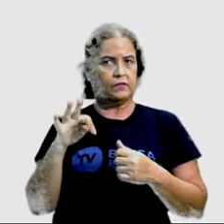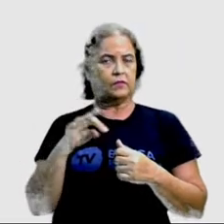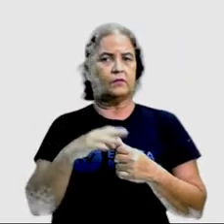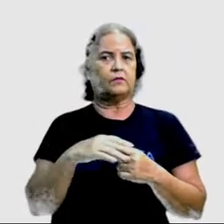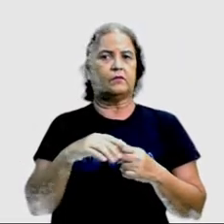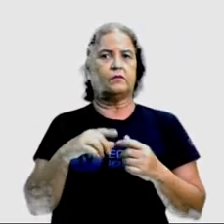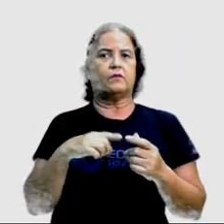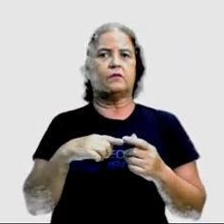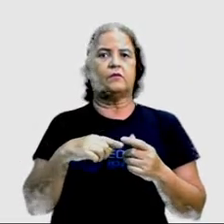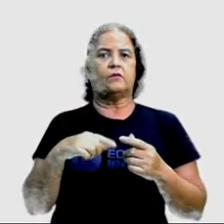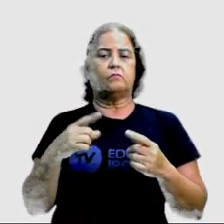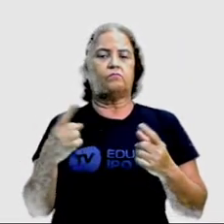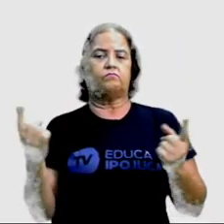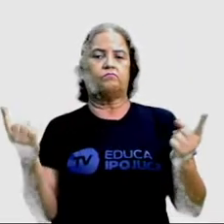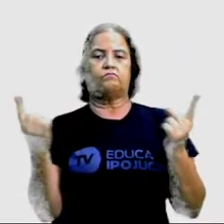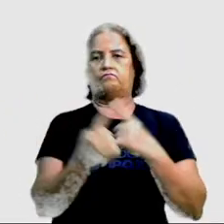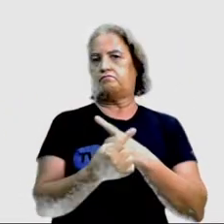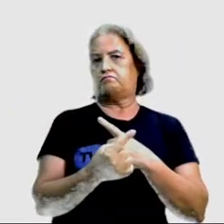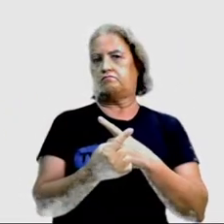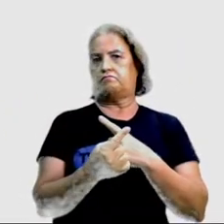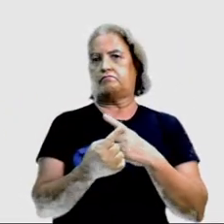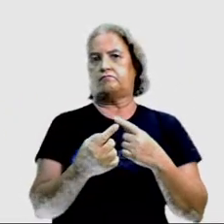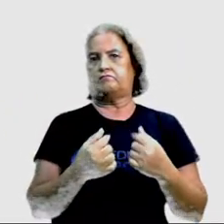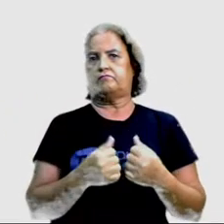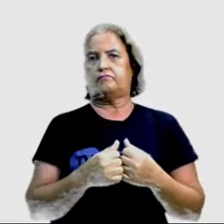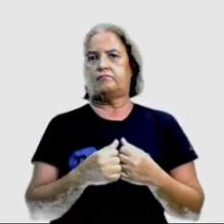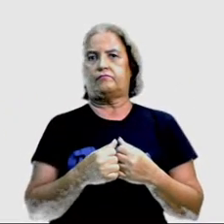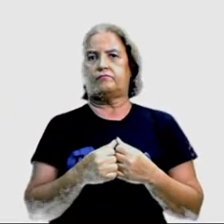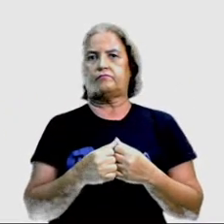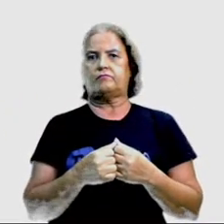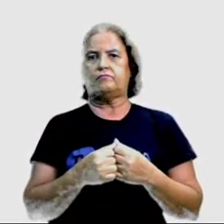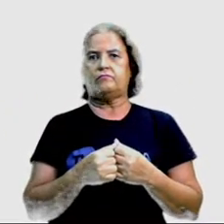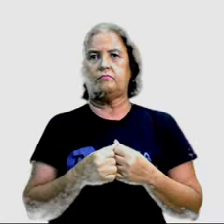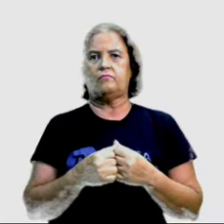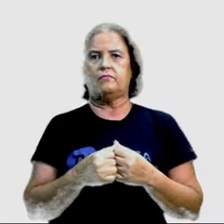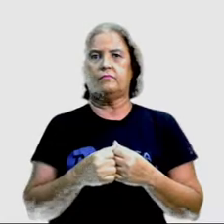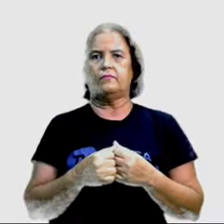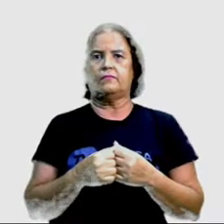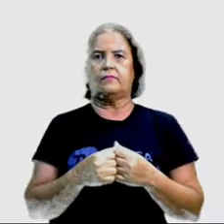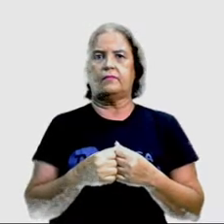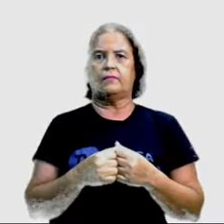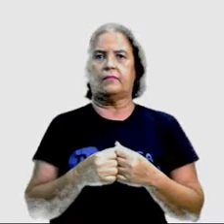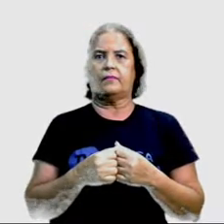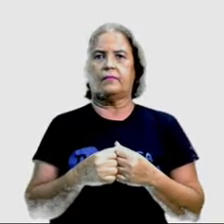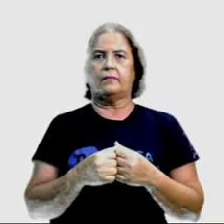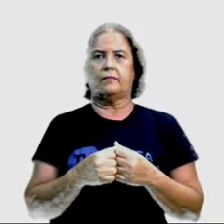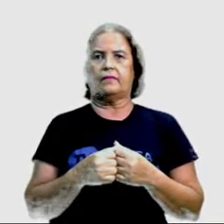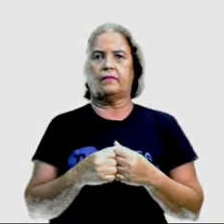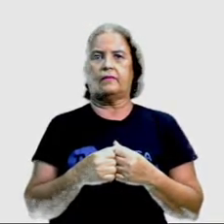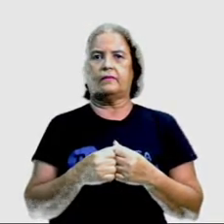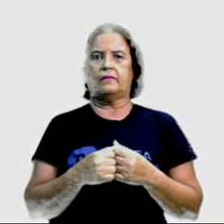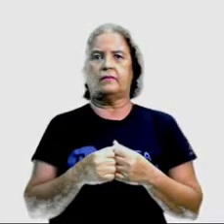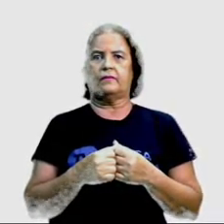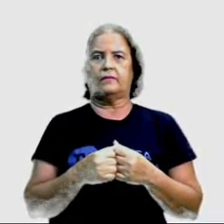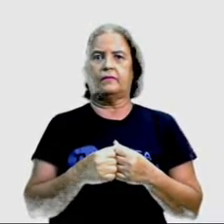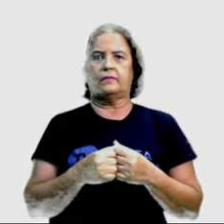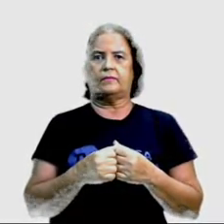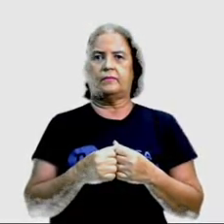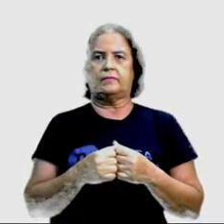ideia de contraposição, ok? Let's go. Então, nós temos o DE aqui,